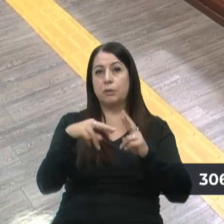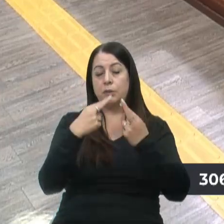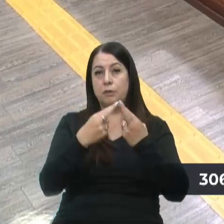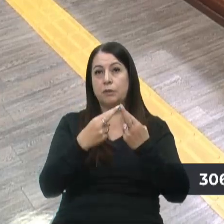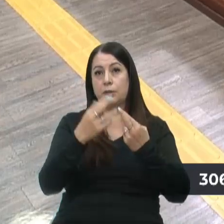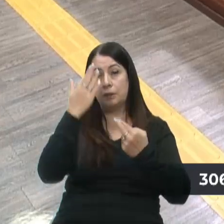agradecendo a